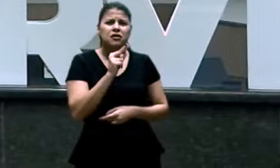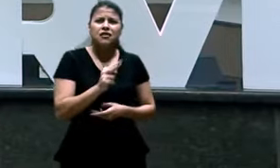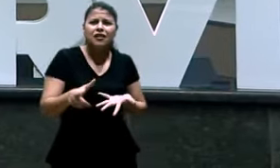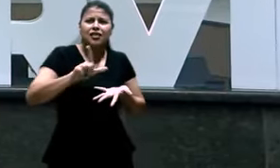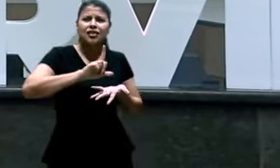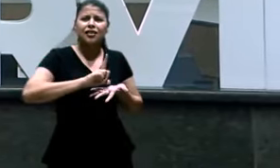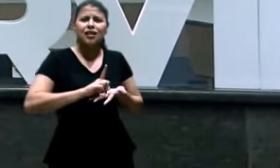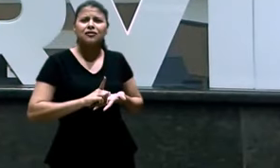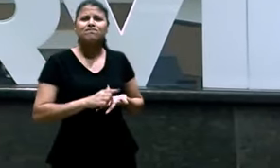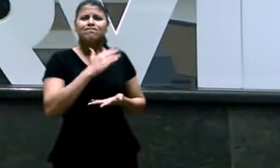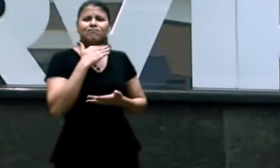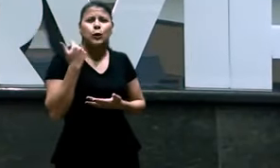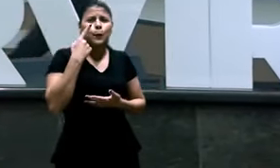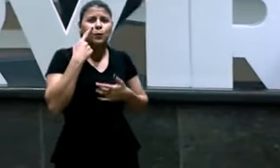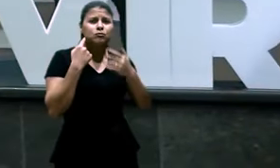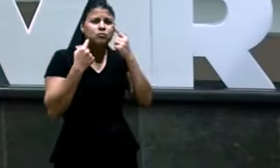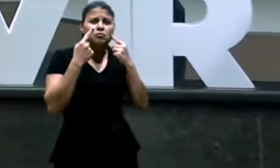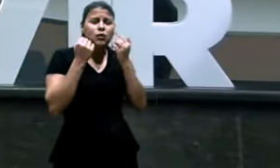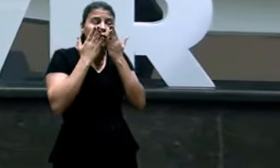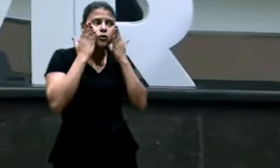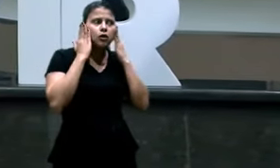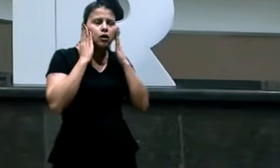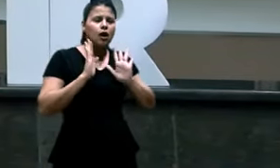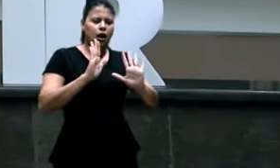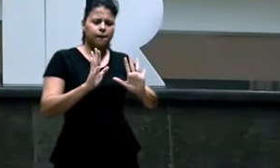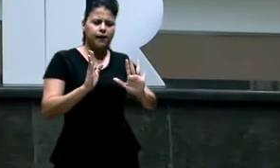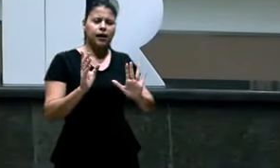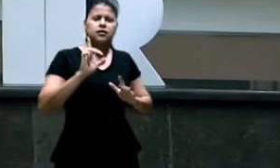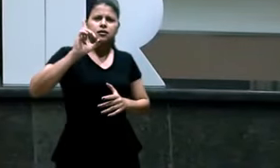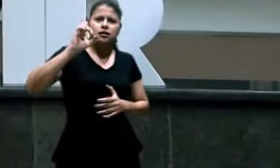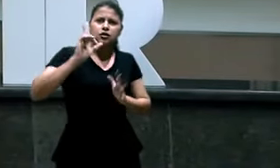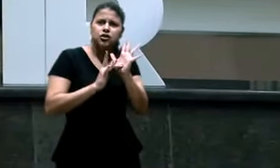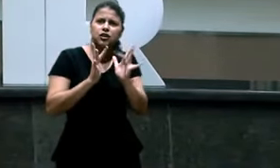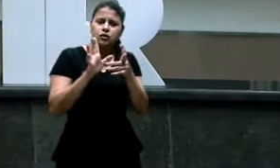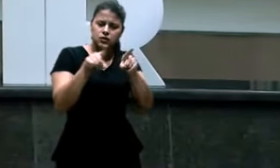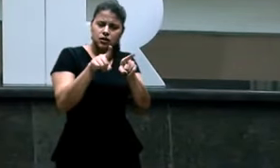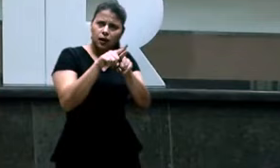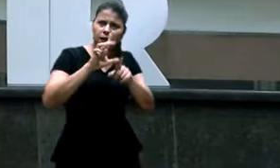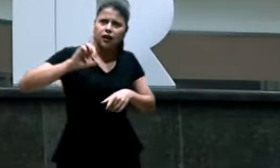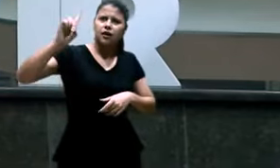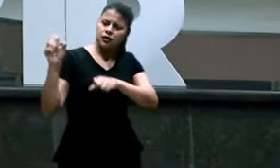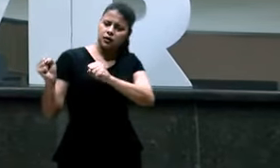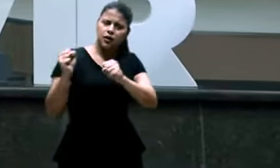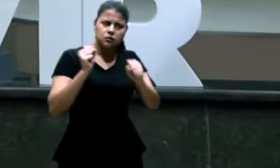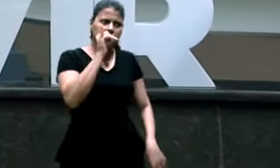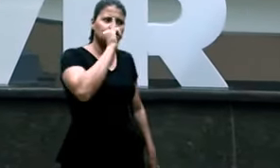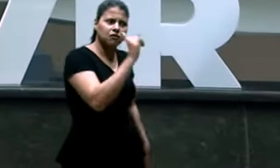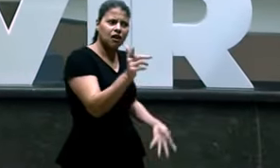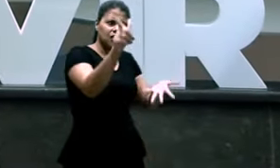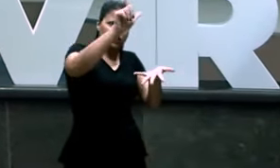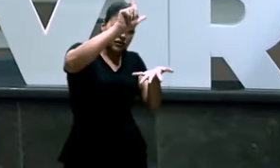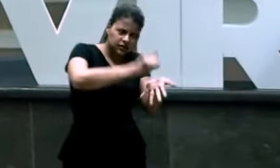alguém entendeu? Como homem, ele disse: "Tenho sede", mas como Deus, quem tem sede vem, eu